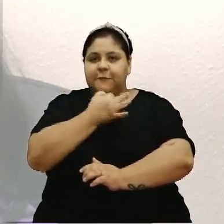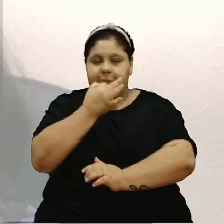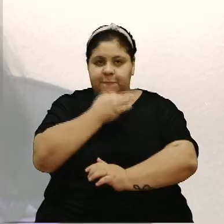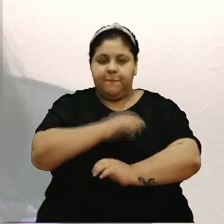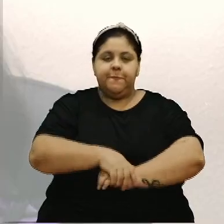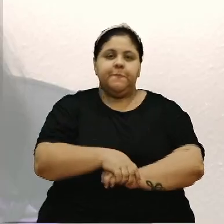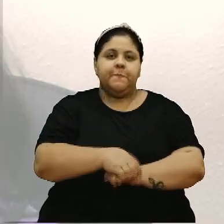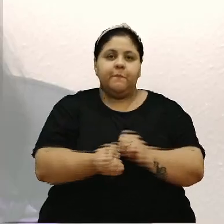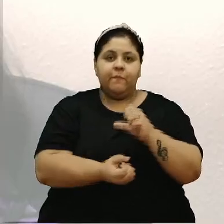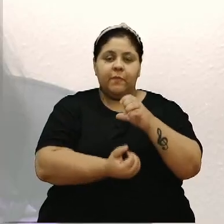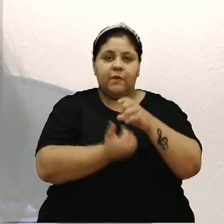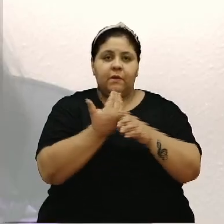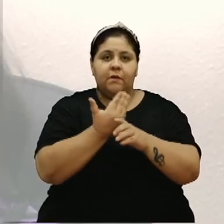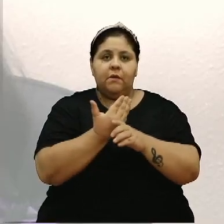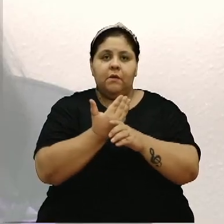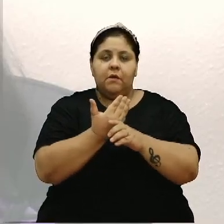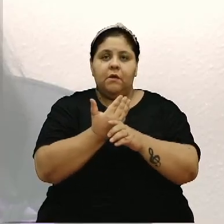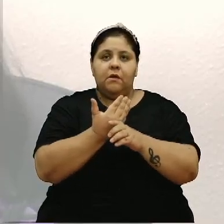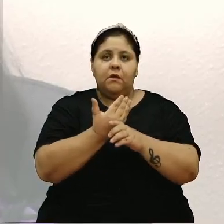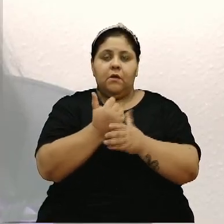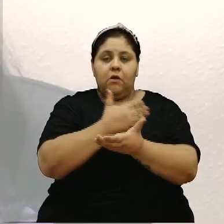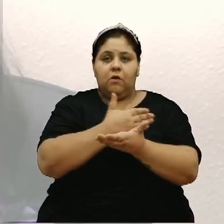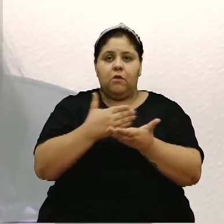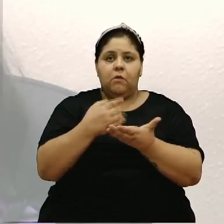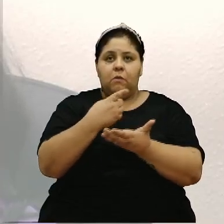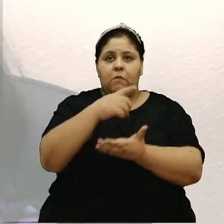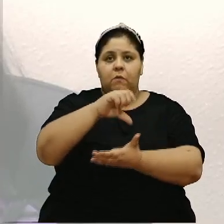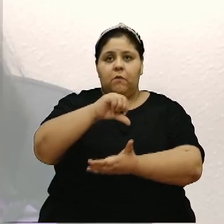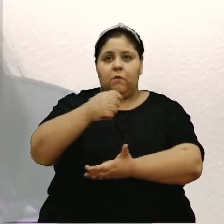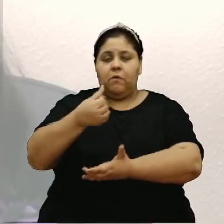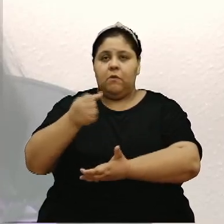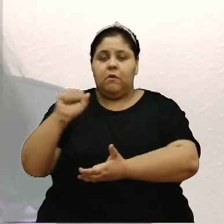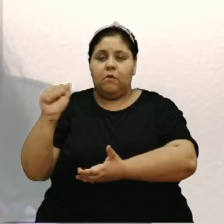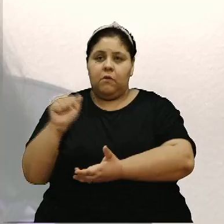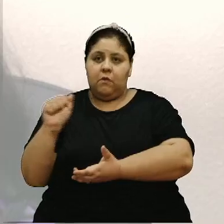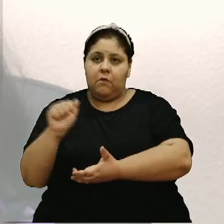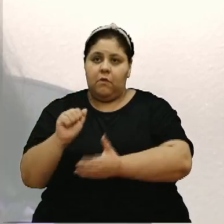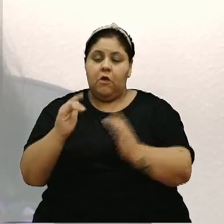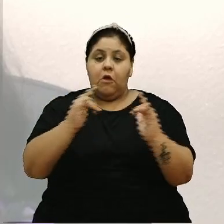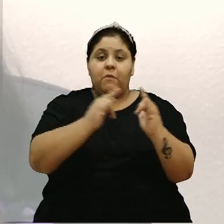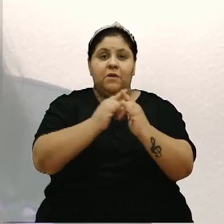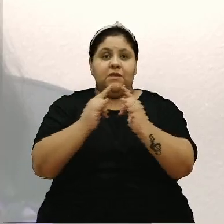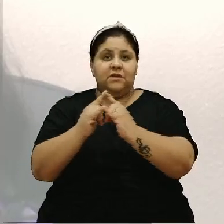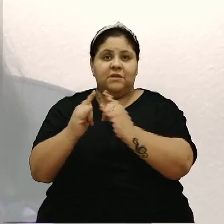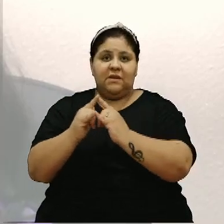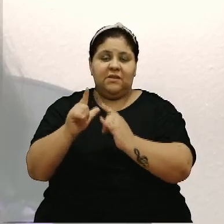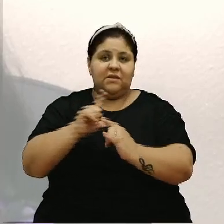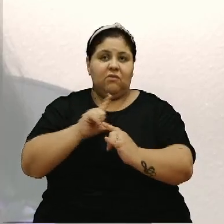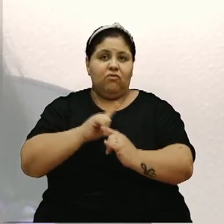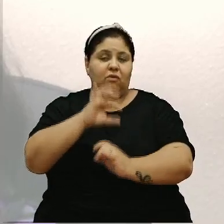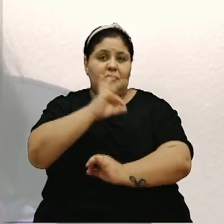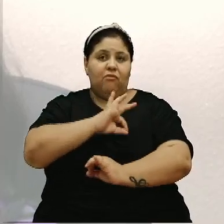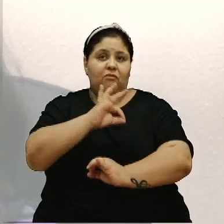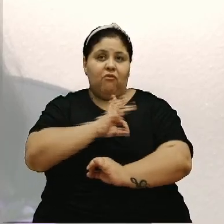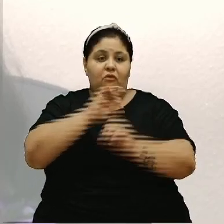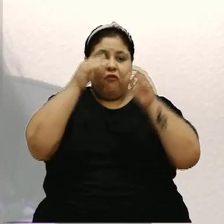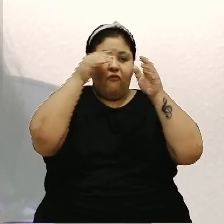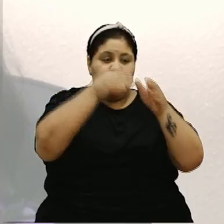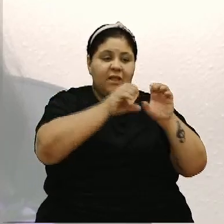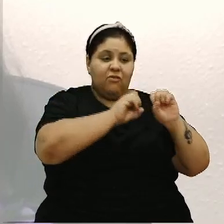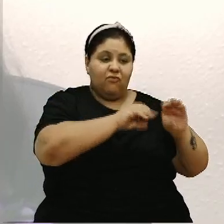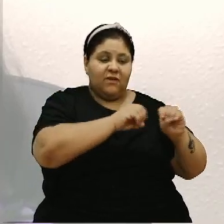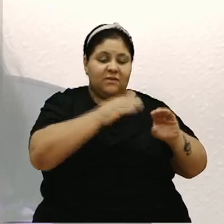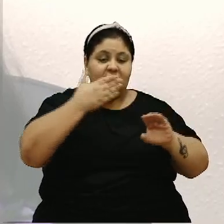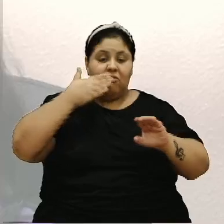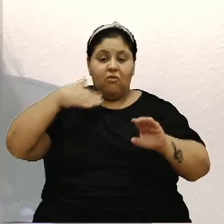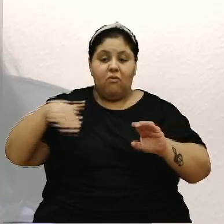a Educaritá, fundada em 1968, é uma entidade filantrópica em Caxias do Sul, dedicada à educação infantil e assistência social.